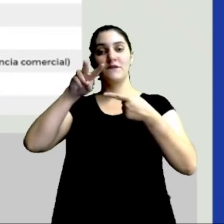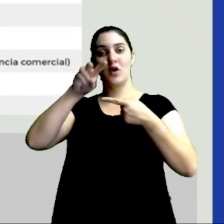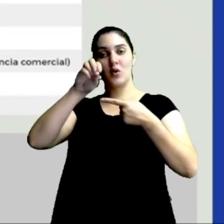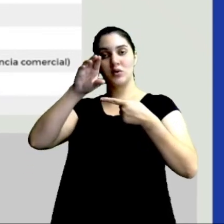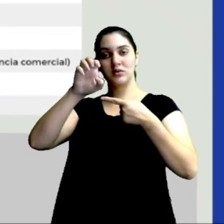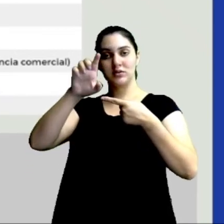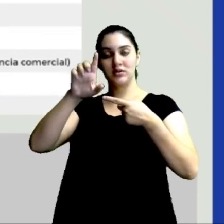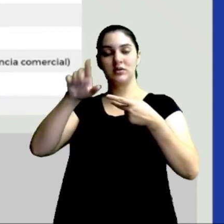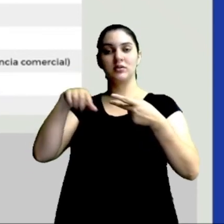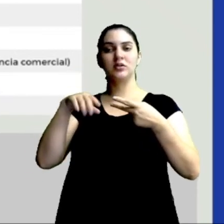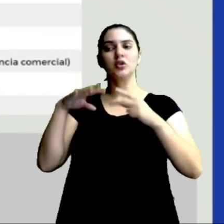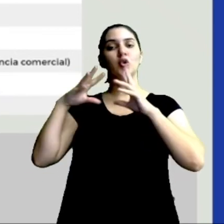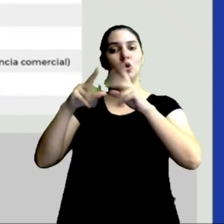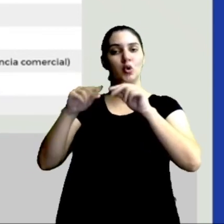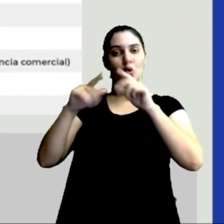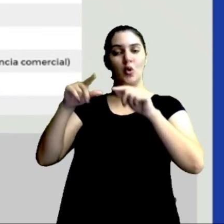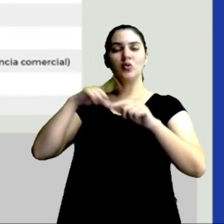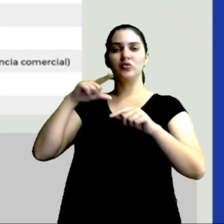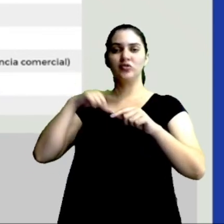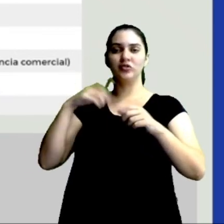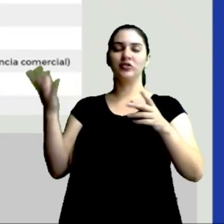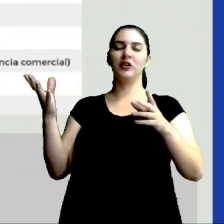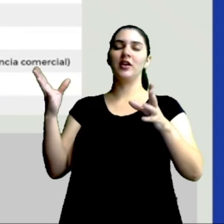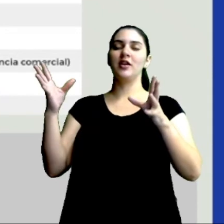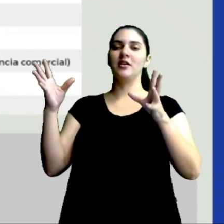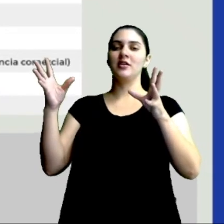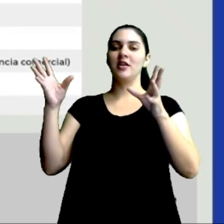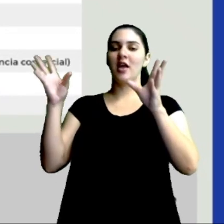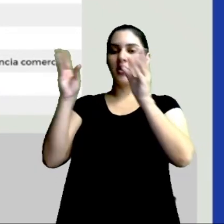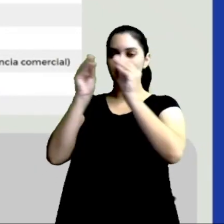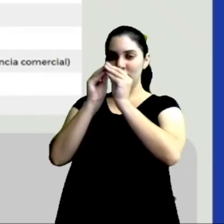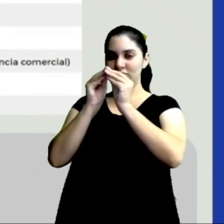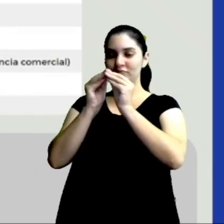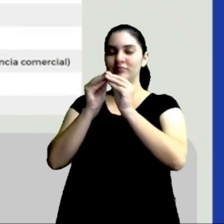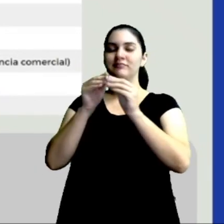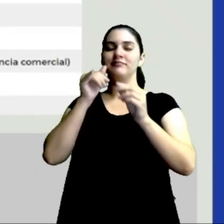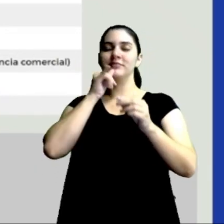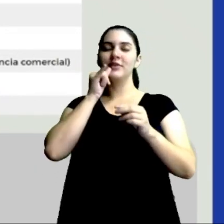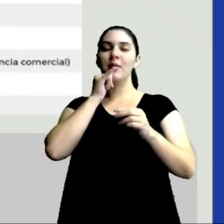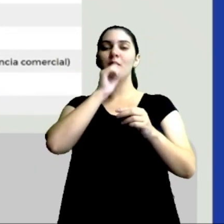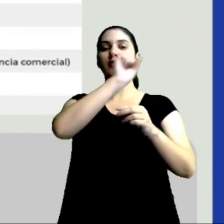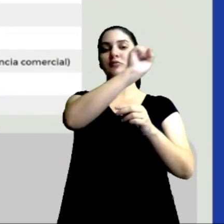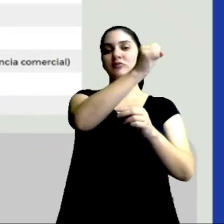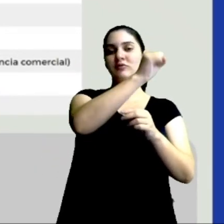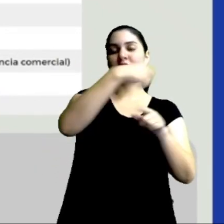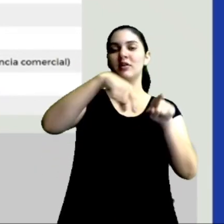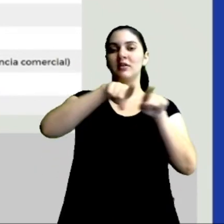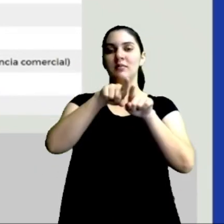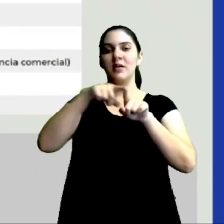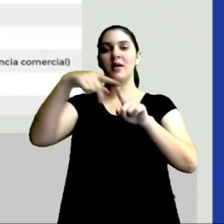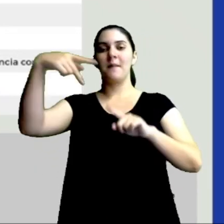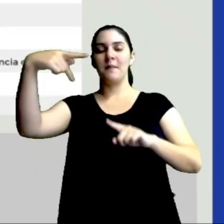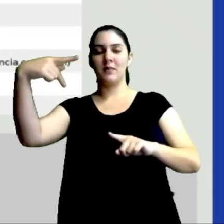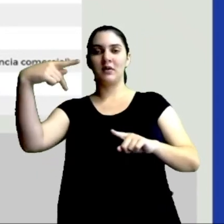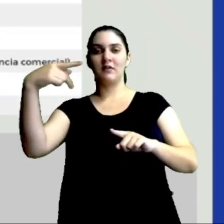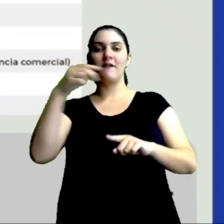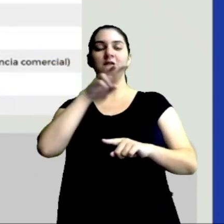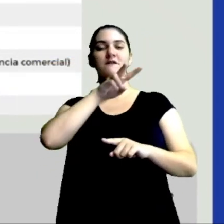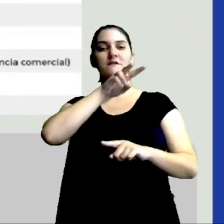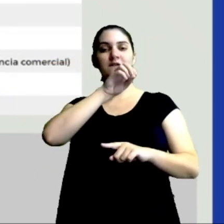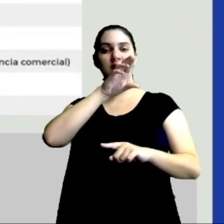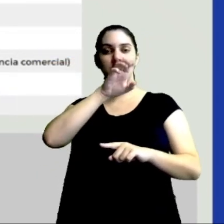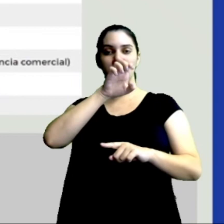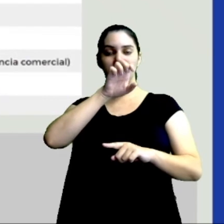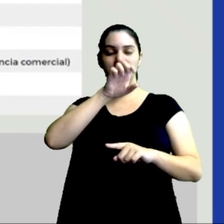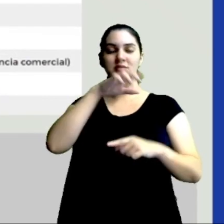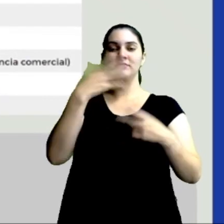você. Todos eles têm abreviatura, vocês podem observar ali, no singular e no plural. Então, você, como a gente viu, é mais